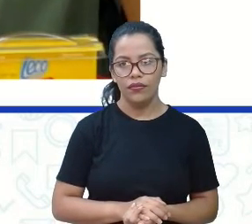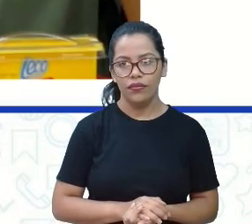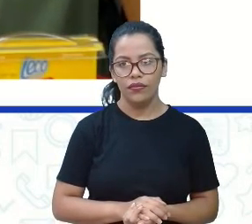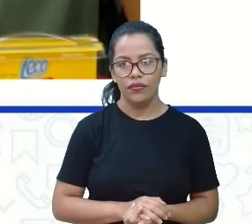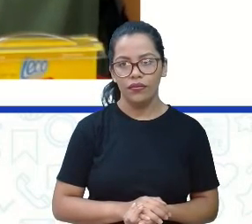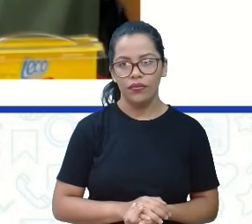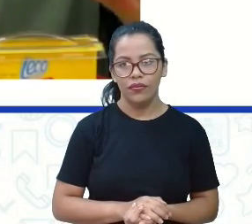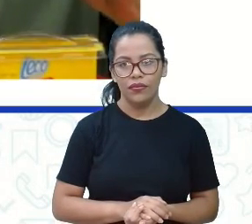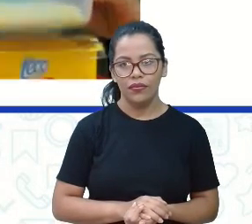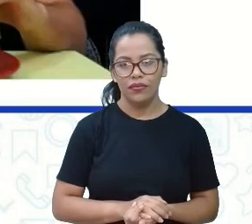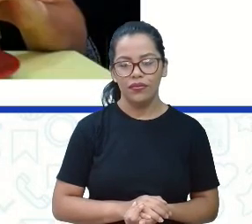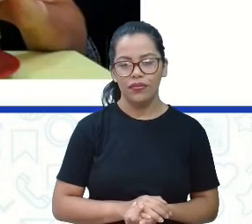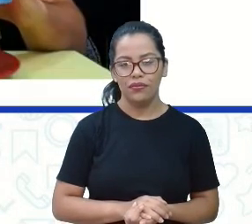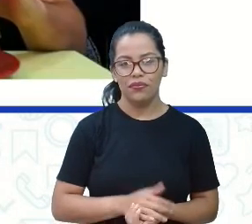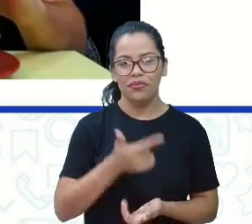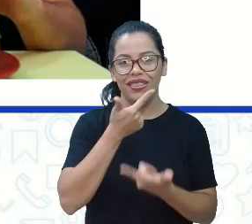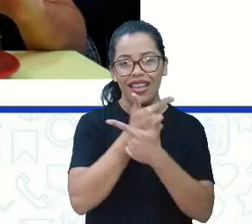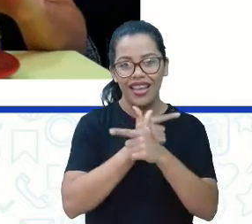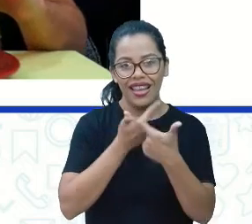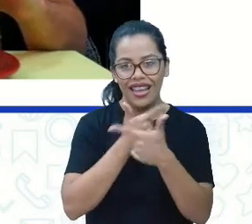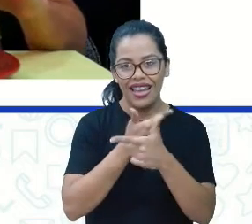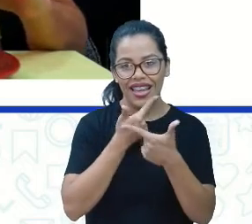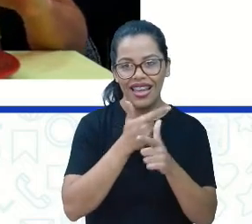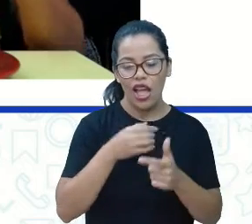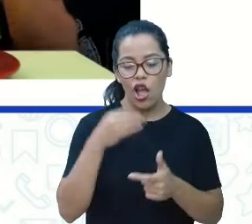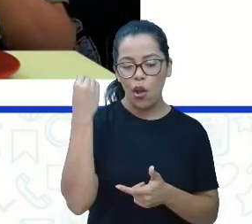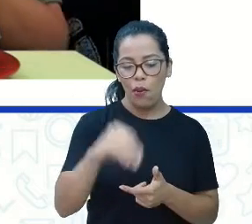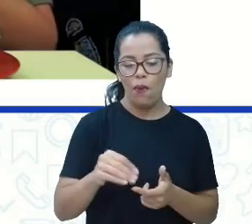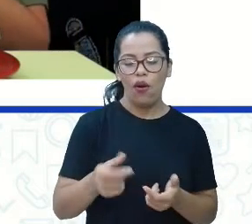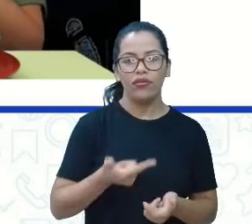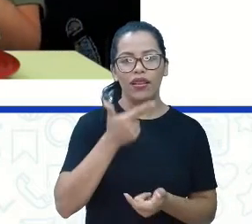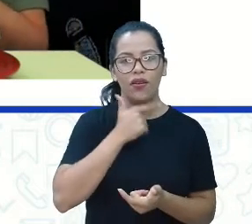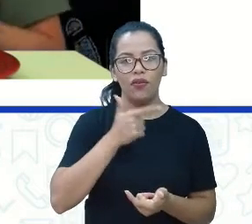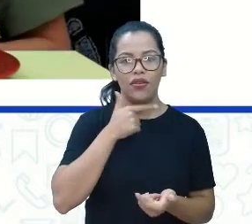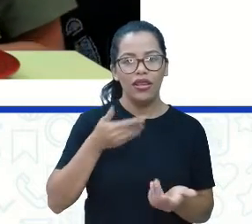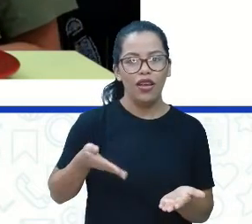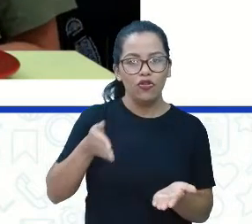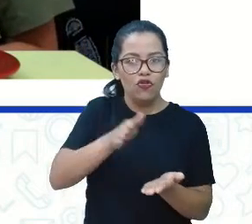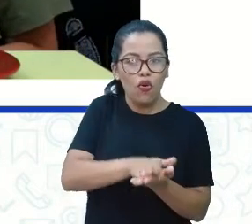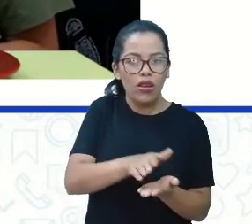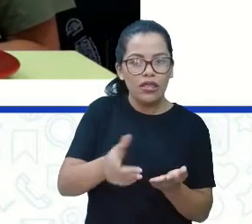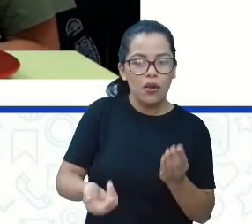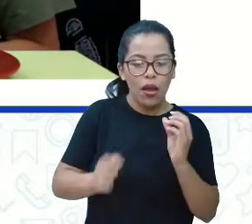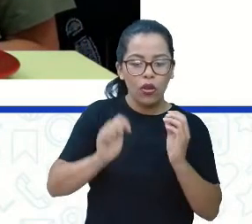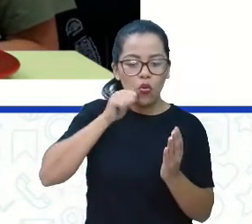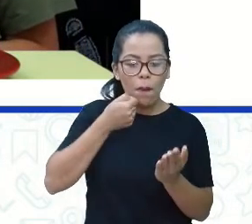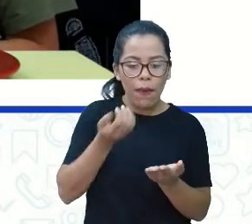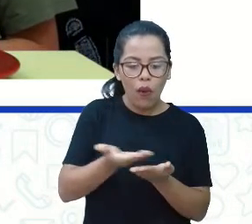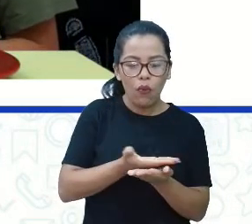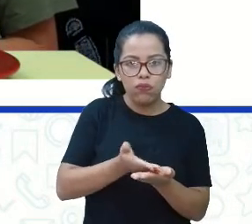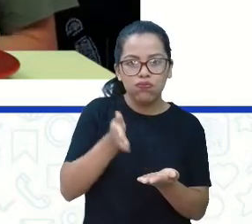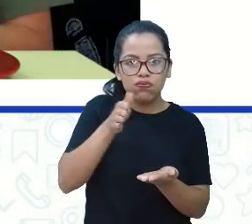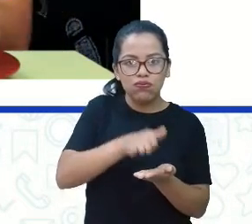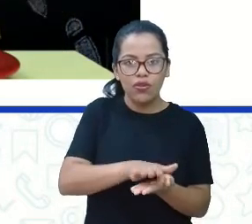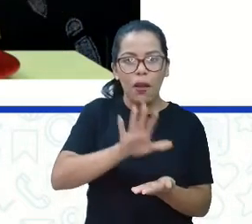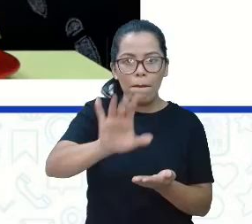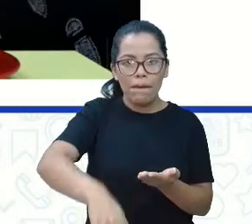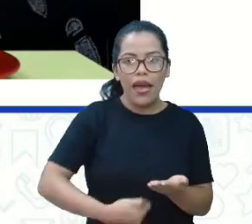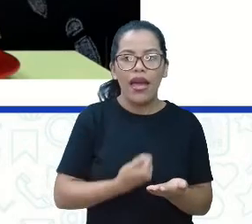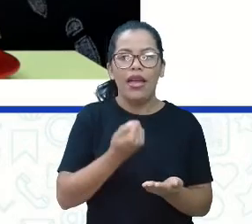Coloque a fatia sobre o pão que está no prato. Pegue uma fatia de